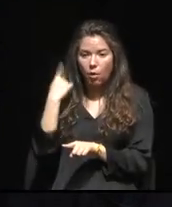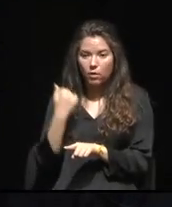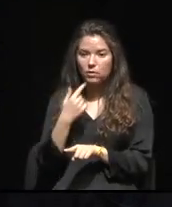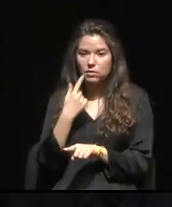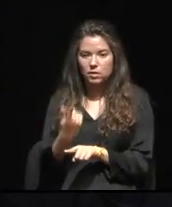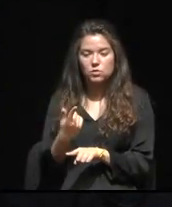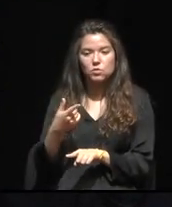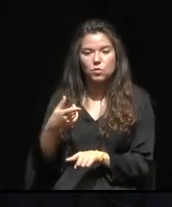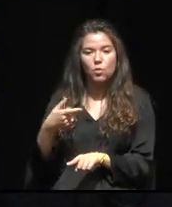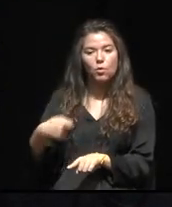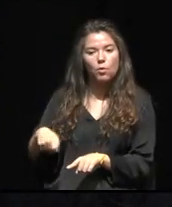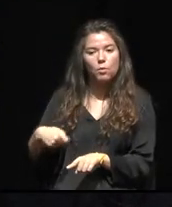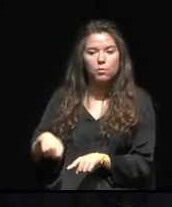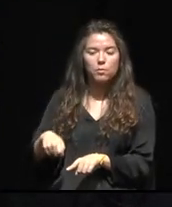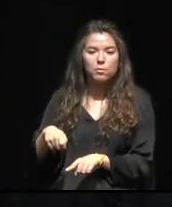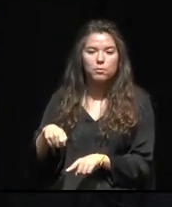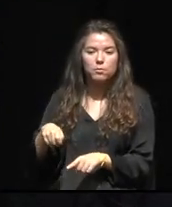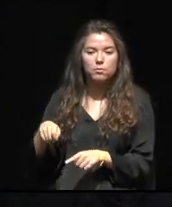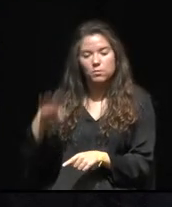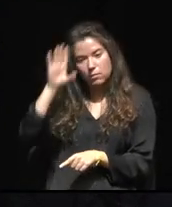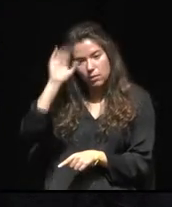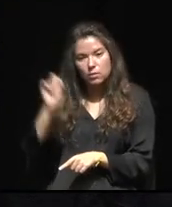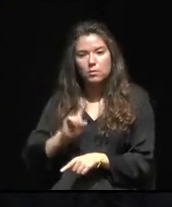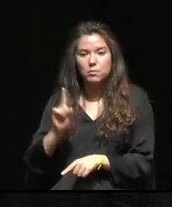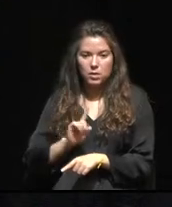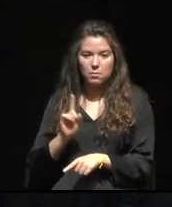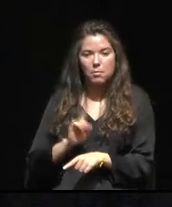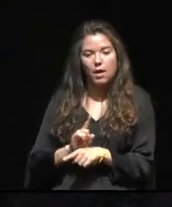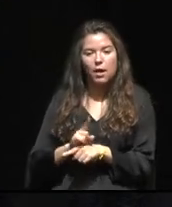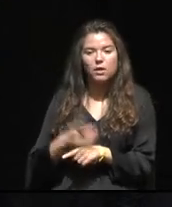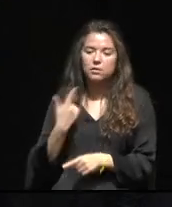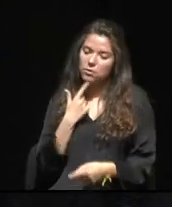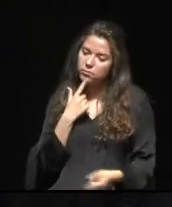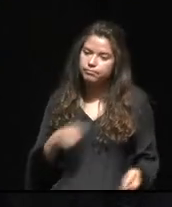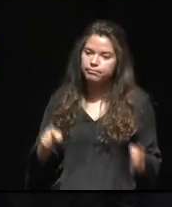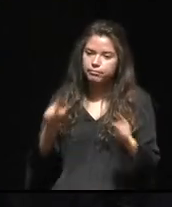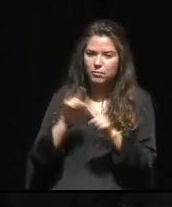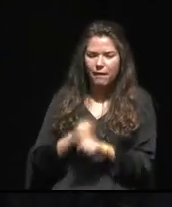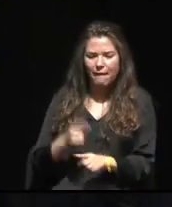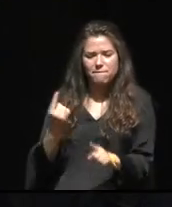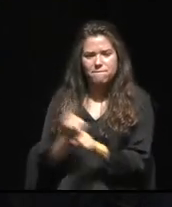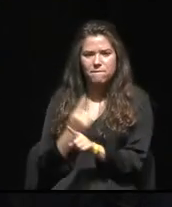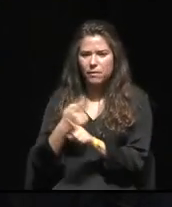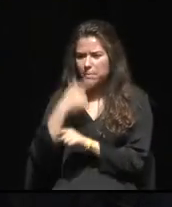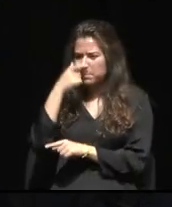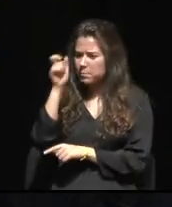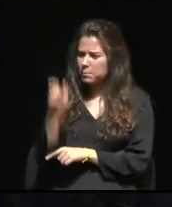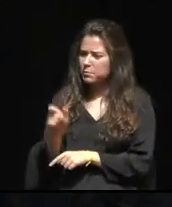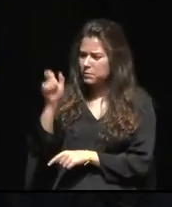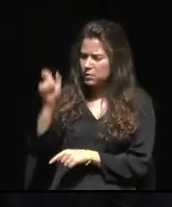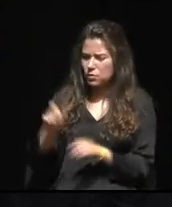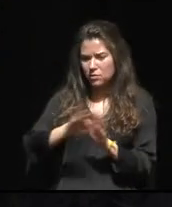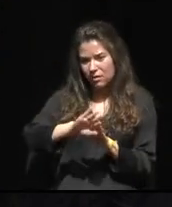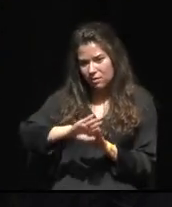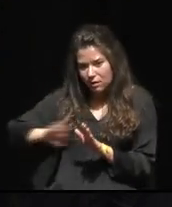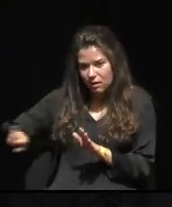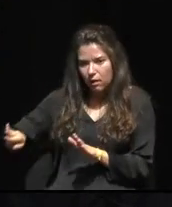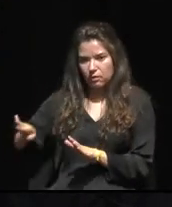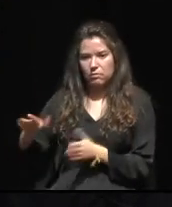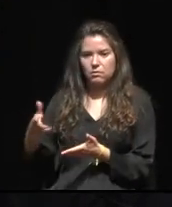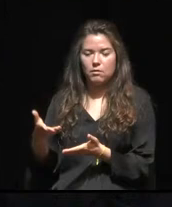ex-primeiro-ministro Pedro PES coelho e que têm vindo a ser referidos por inúmeras personalidades da direita